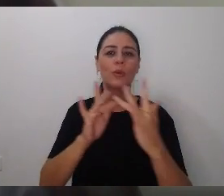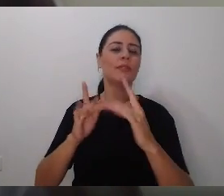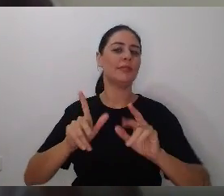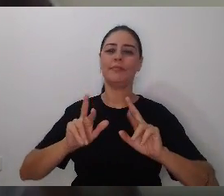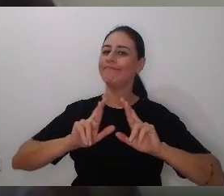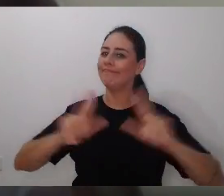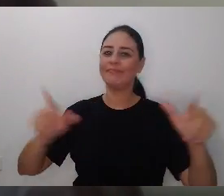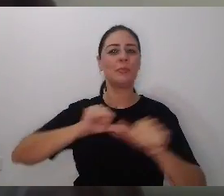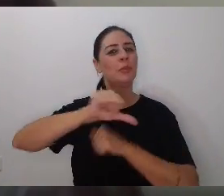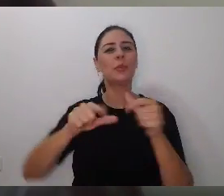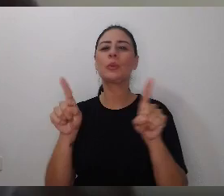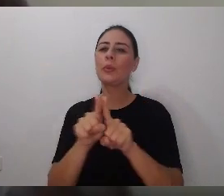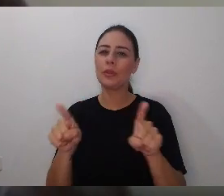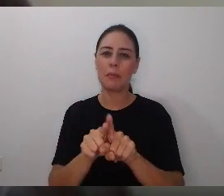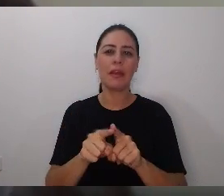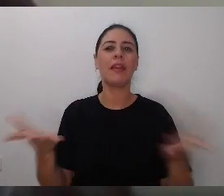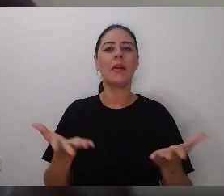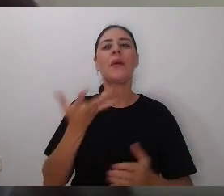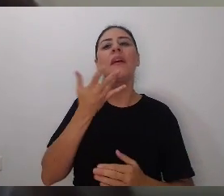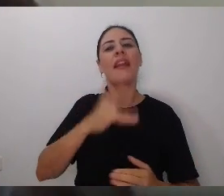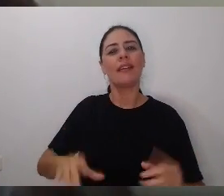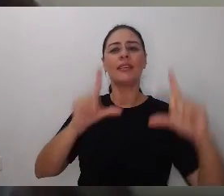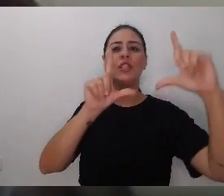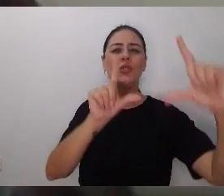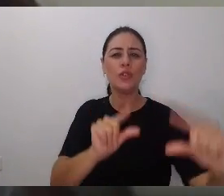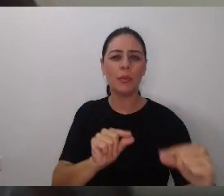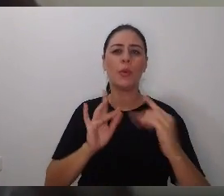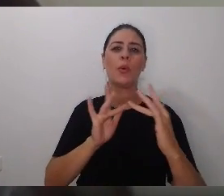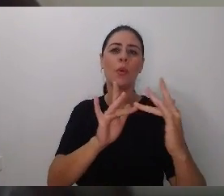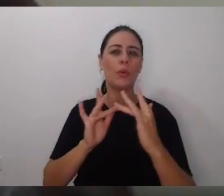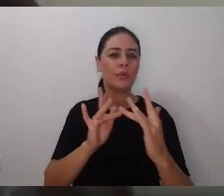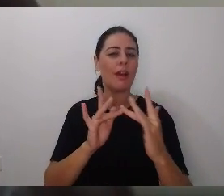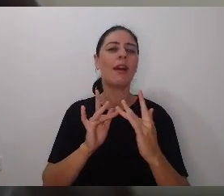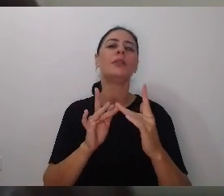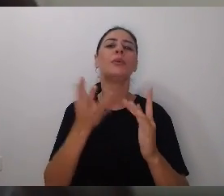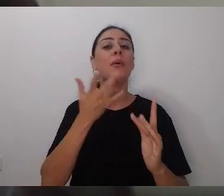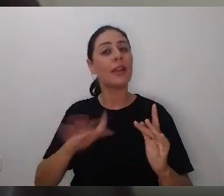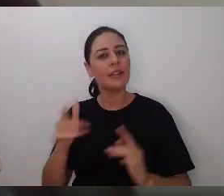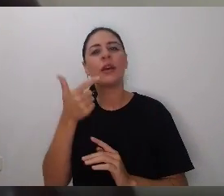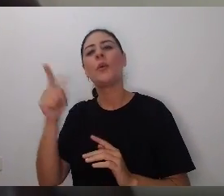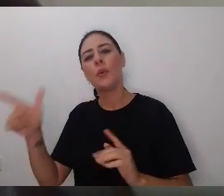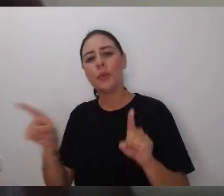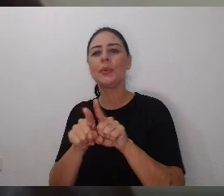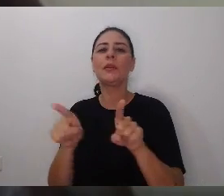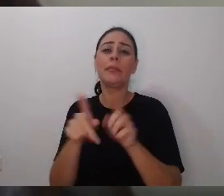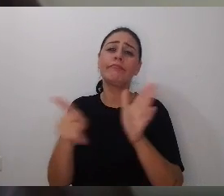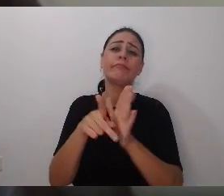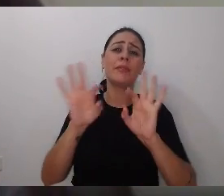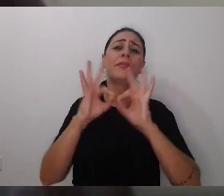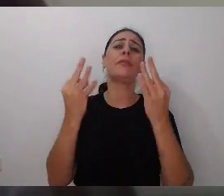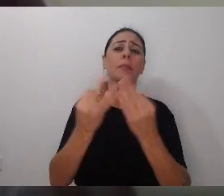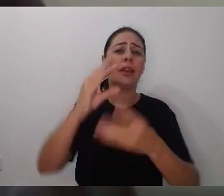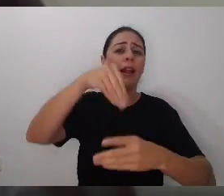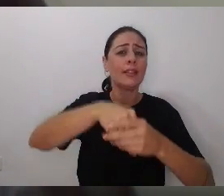foi alterada. Como a Camila falou, as crianças diminuíram o contato com outras crianças dentro da própria família,